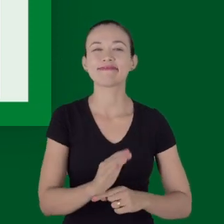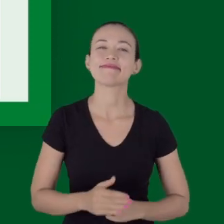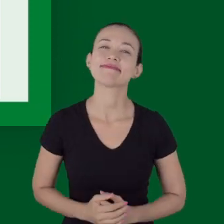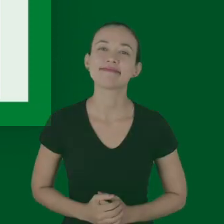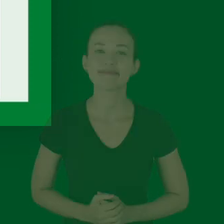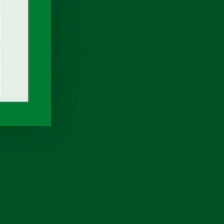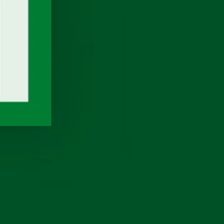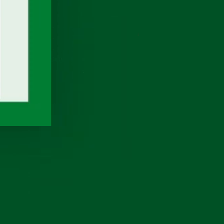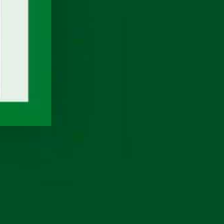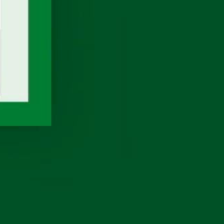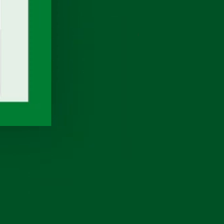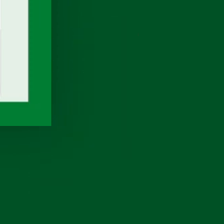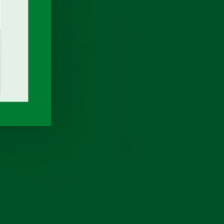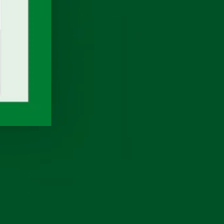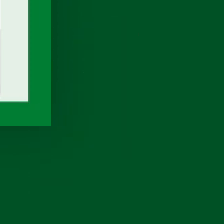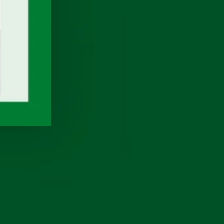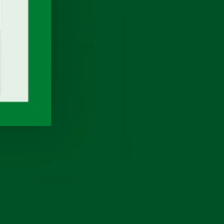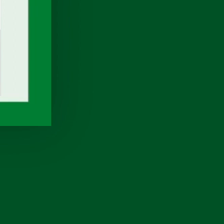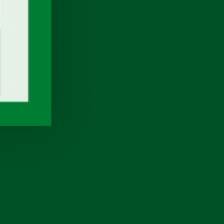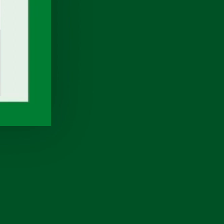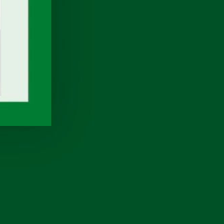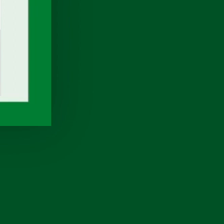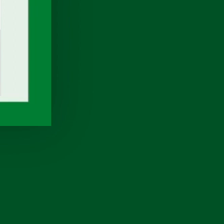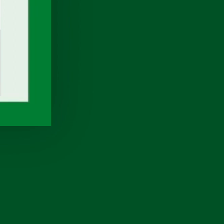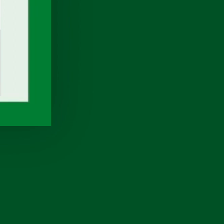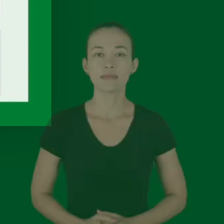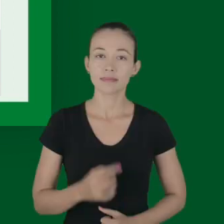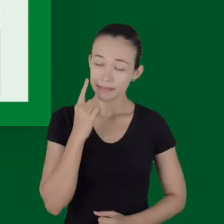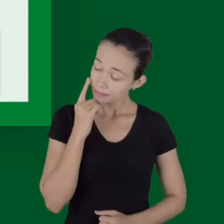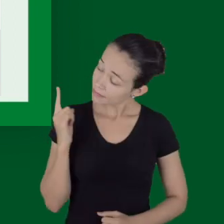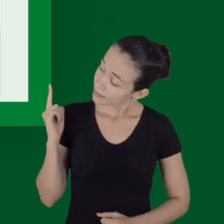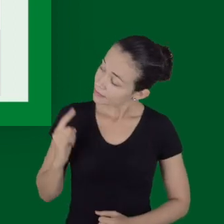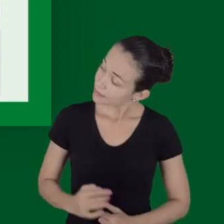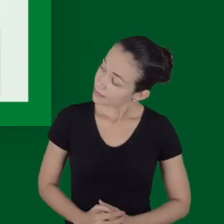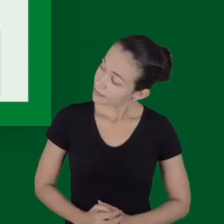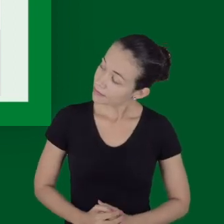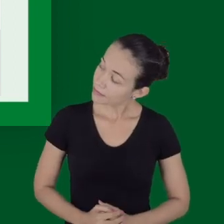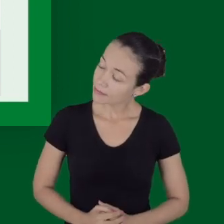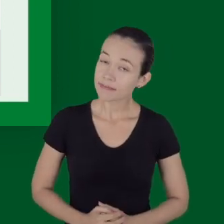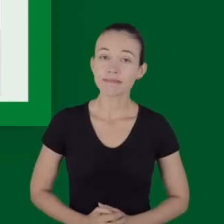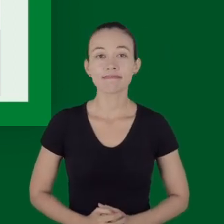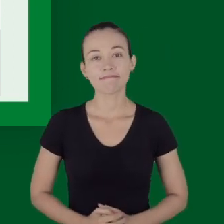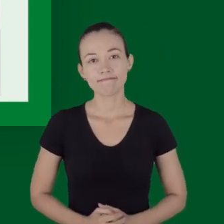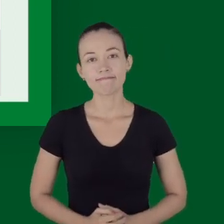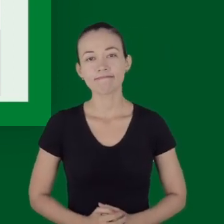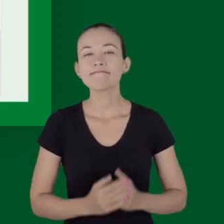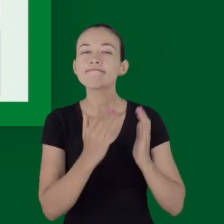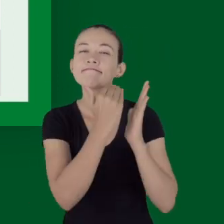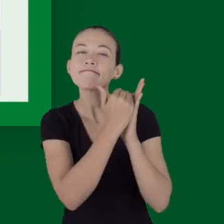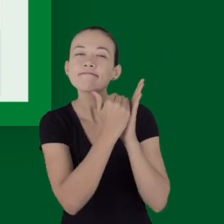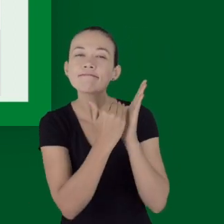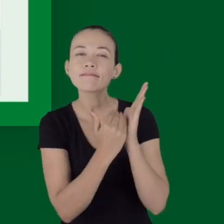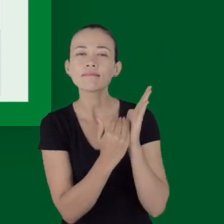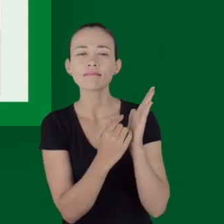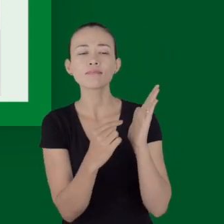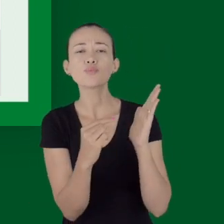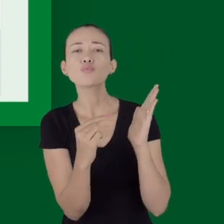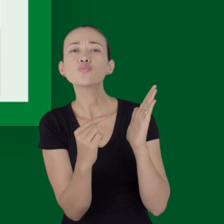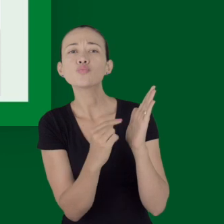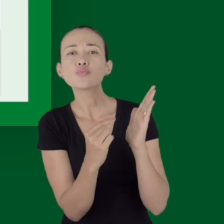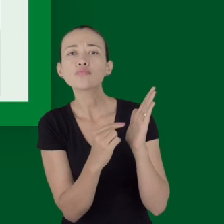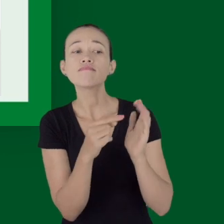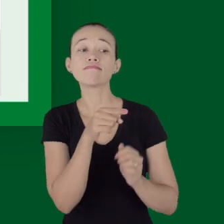nessa situação. Aí, nessa segunda parte do documento, tem algumas